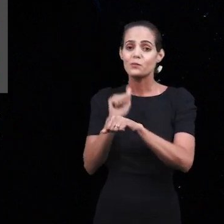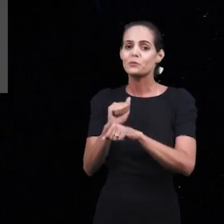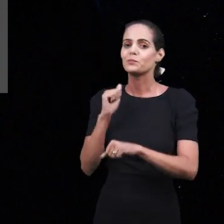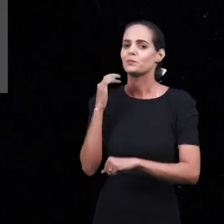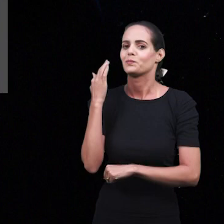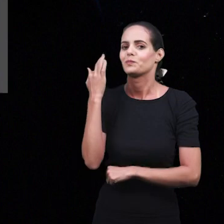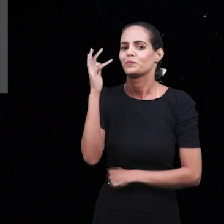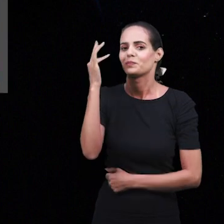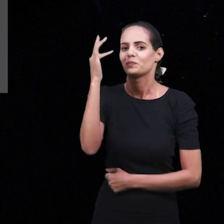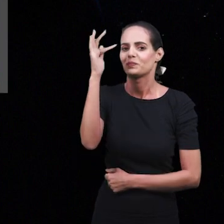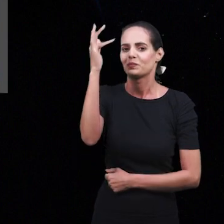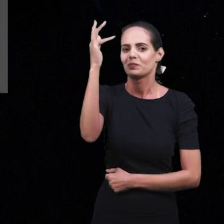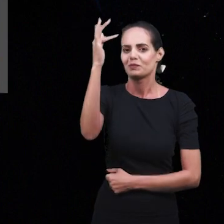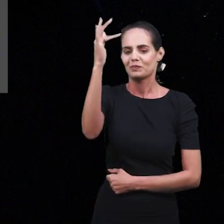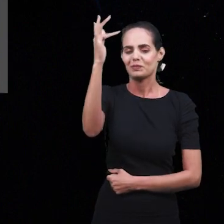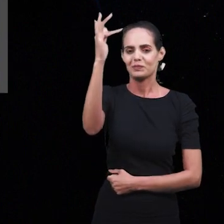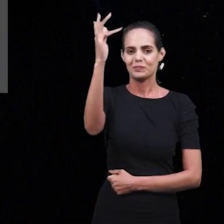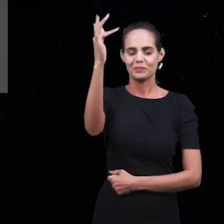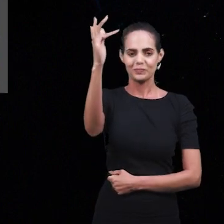esperança do